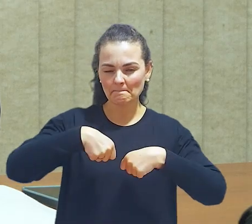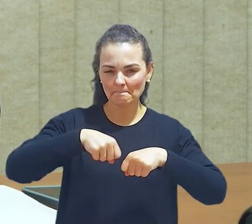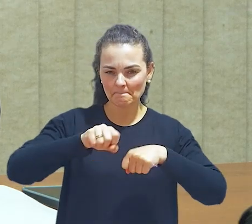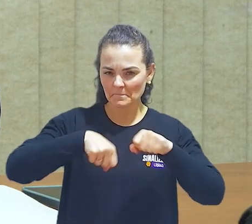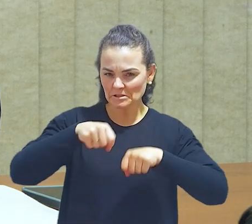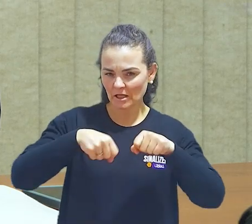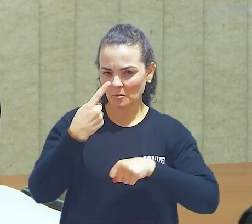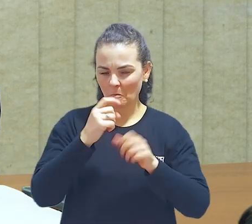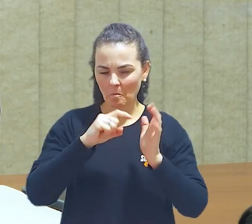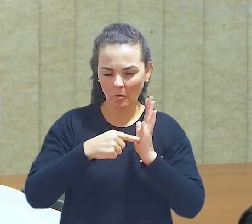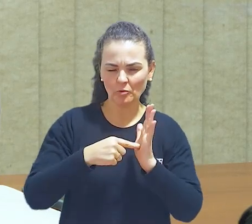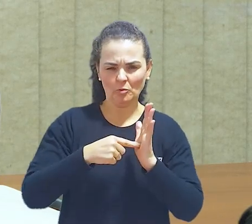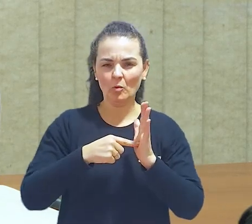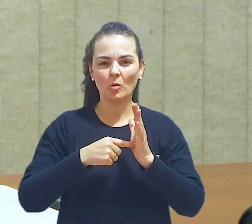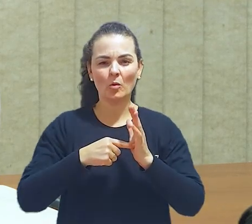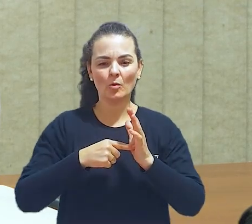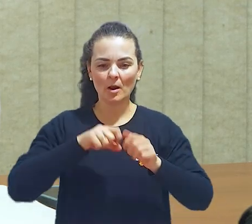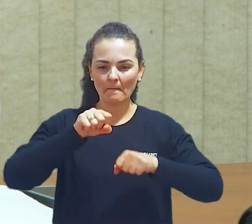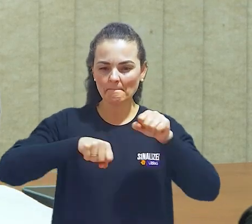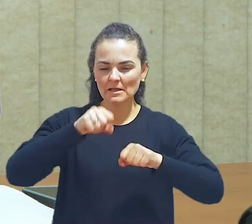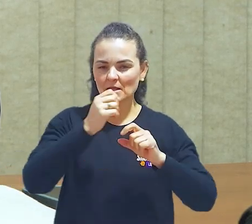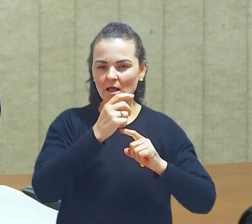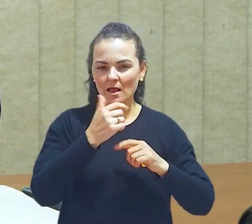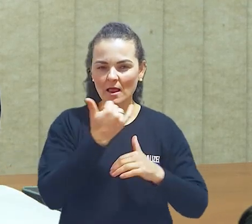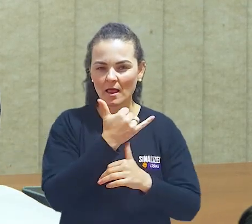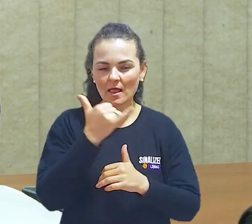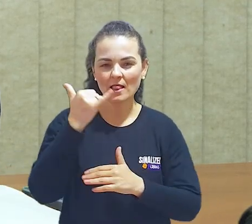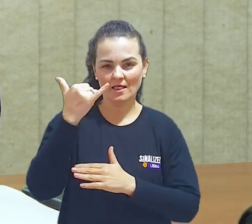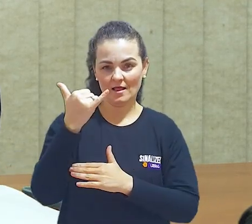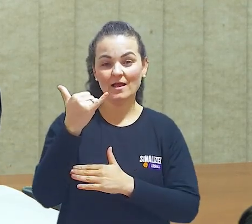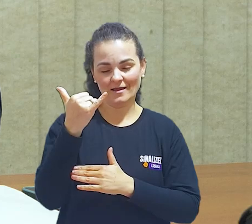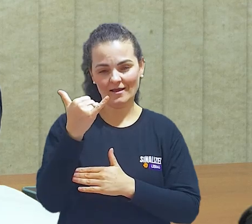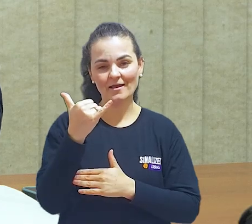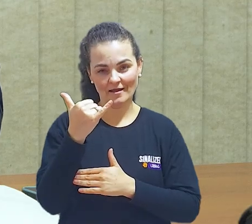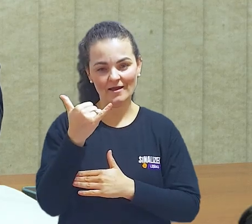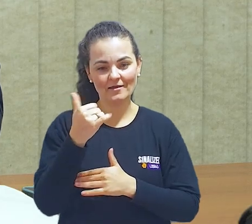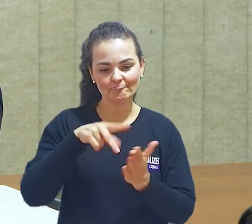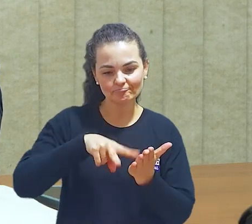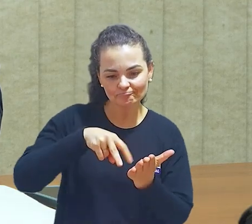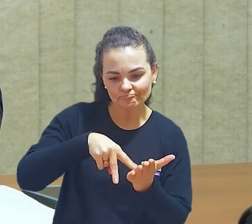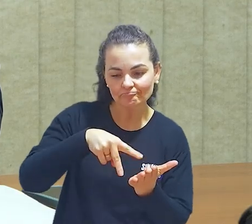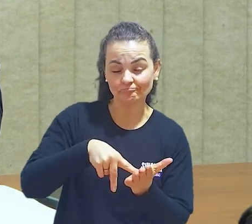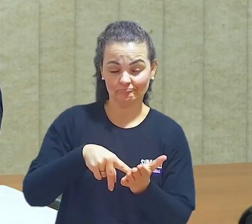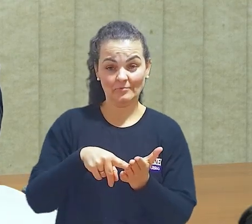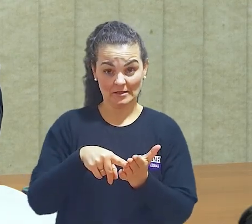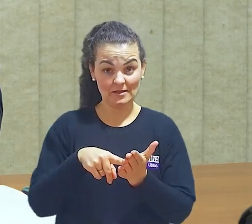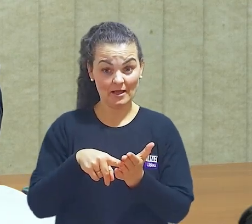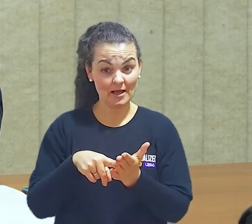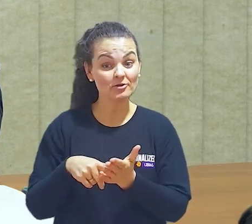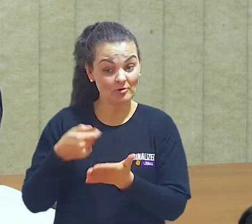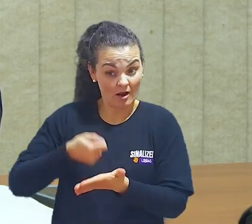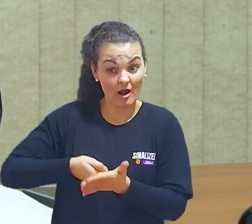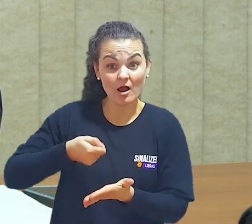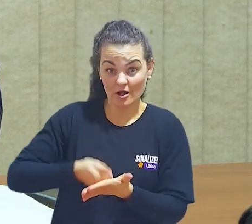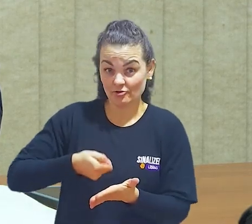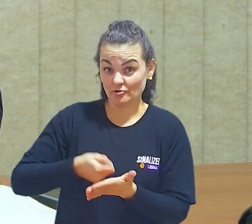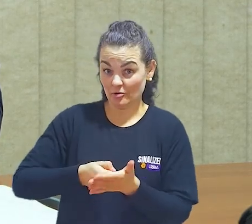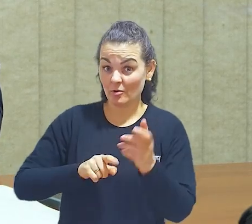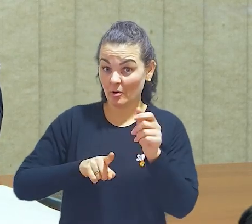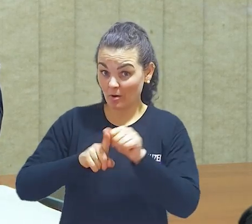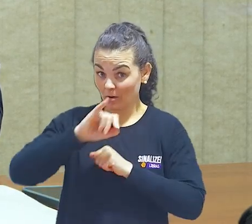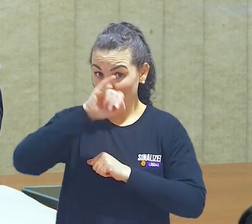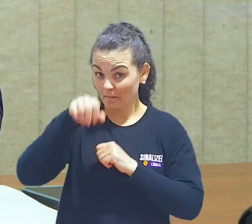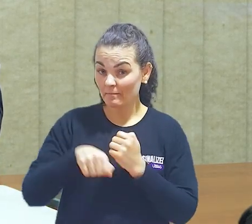lei neste aspecto. E após muita cobrança, desde o início desta nova legislatura, desde janeiro deste